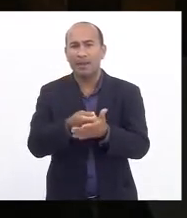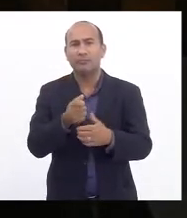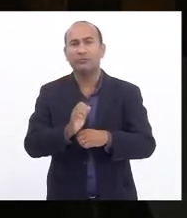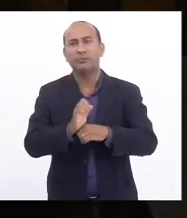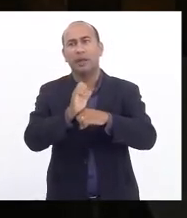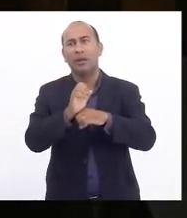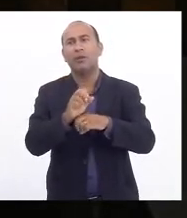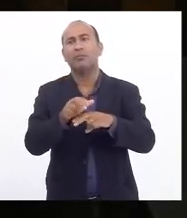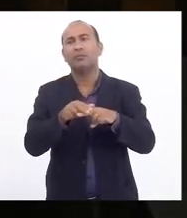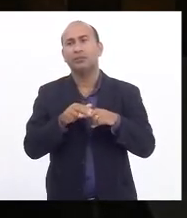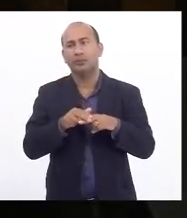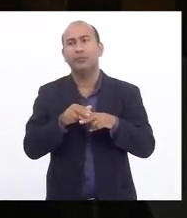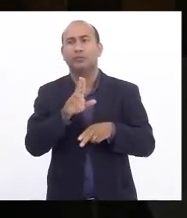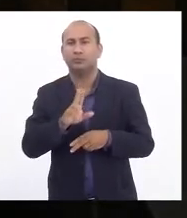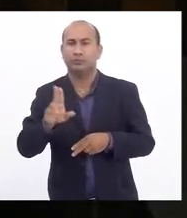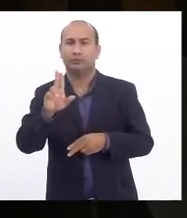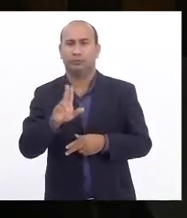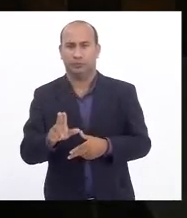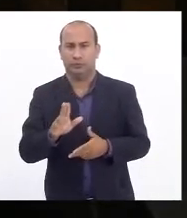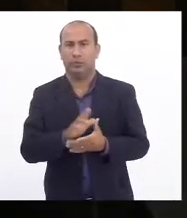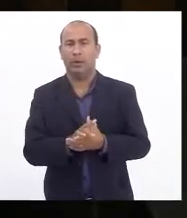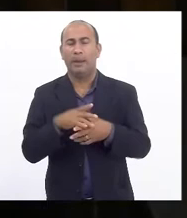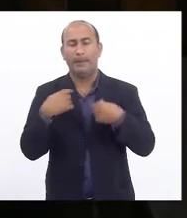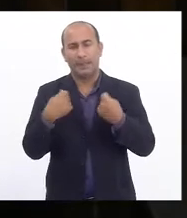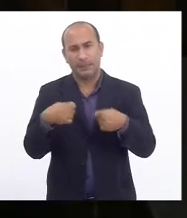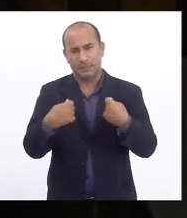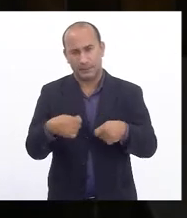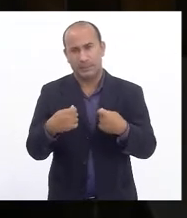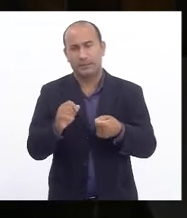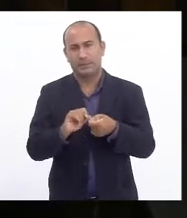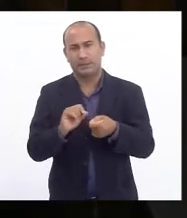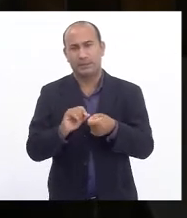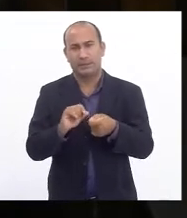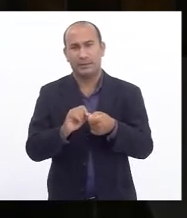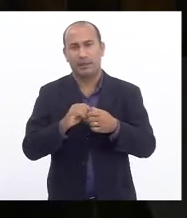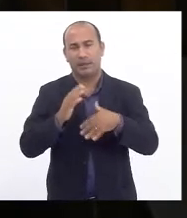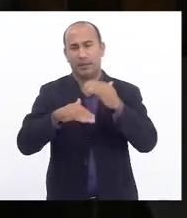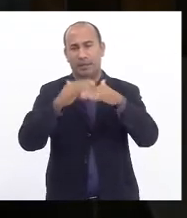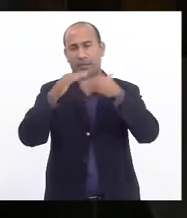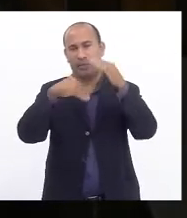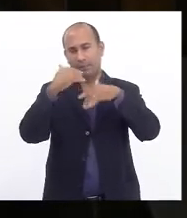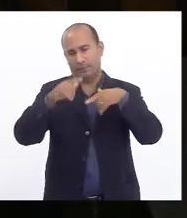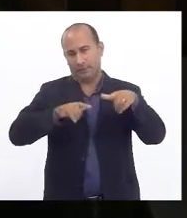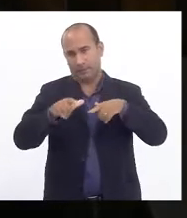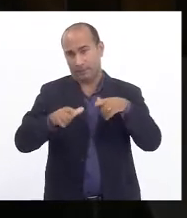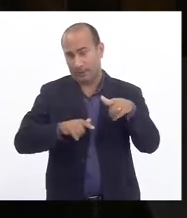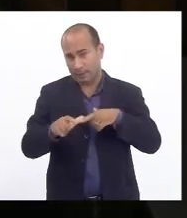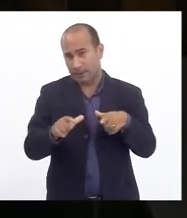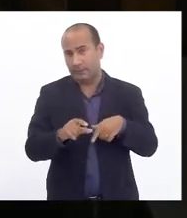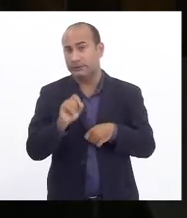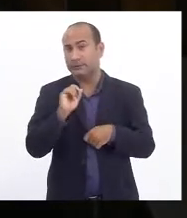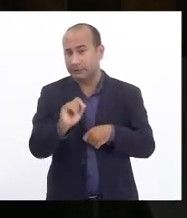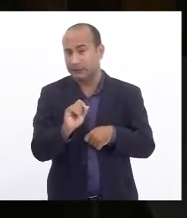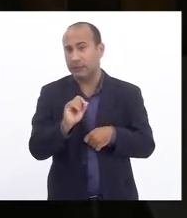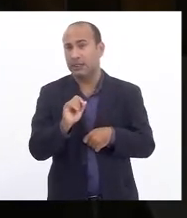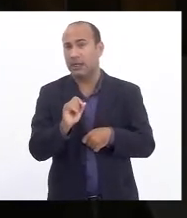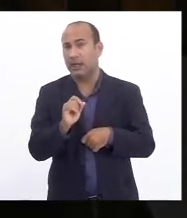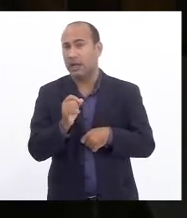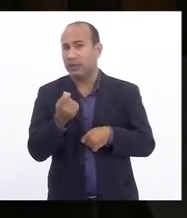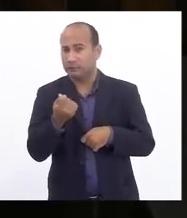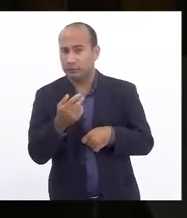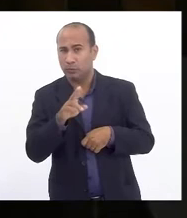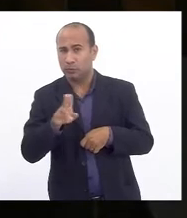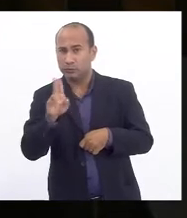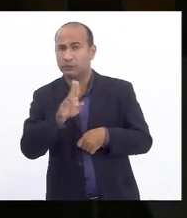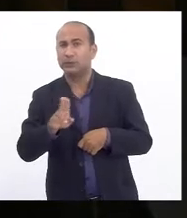função das despesas que elas precisam que elas precisam fazer para desenvolver o seu trabalho e pelo menos essa despesas essas